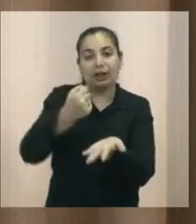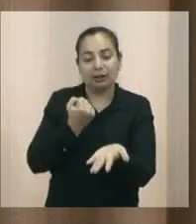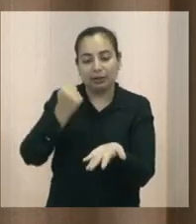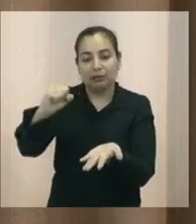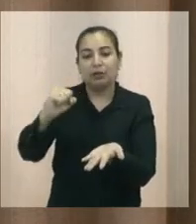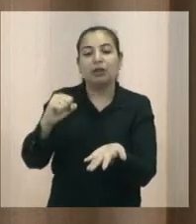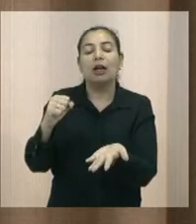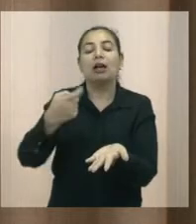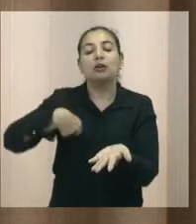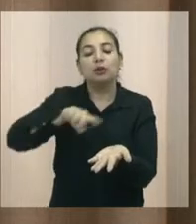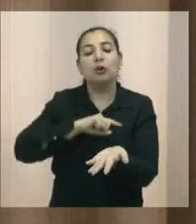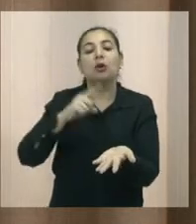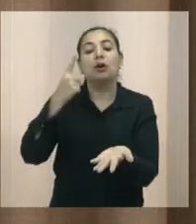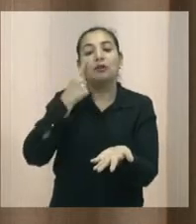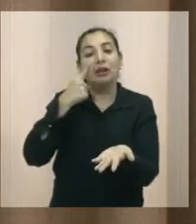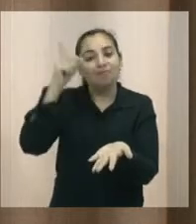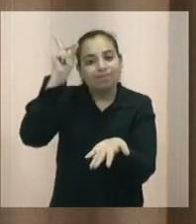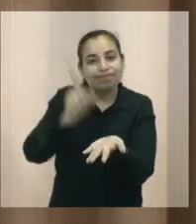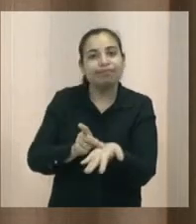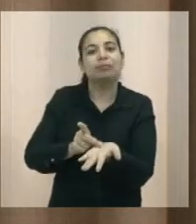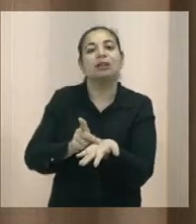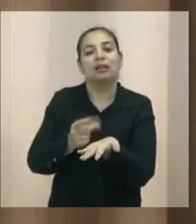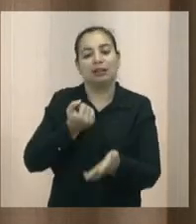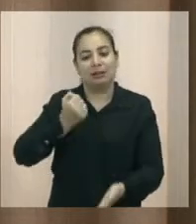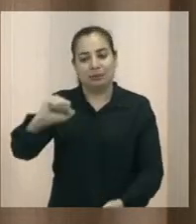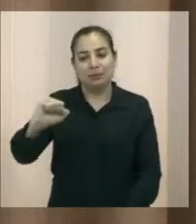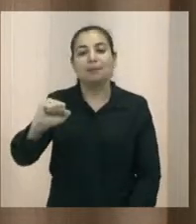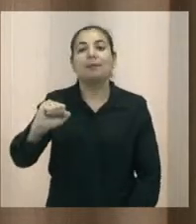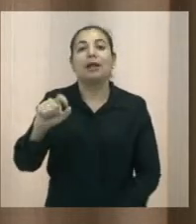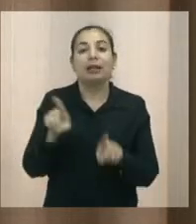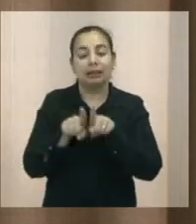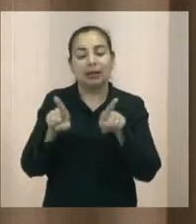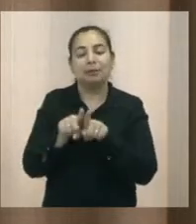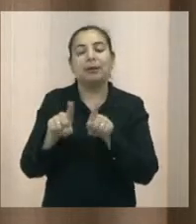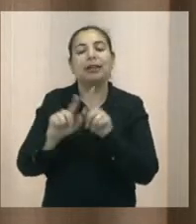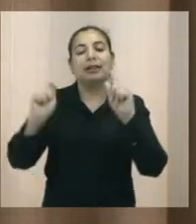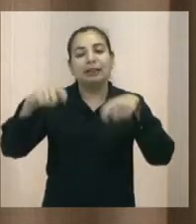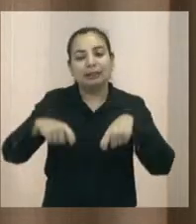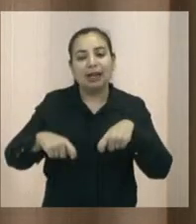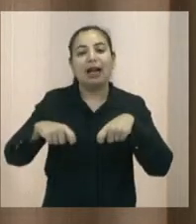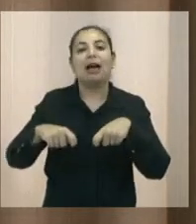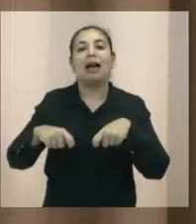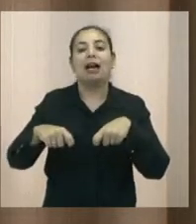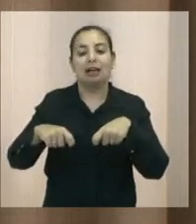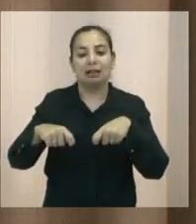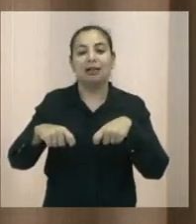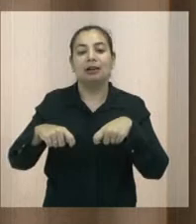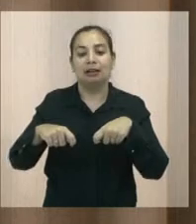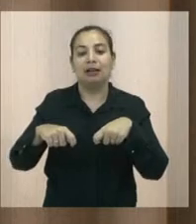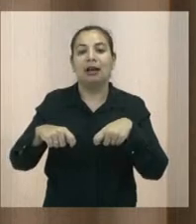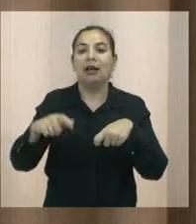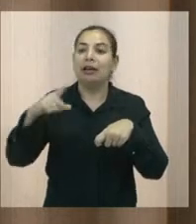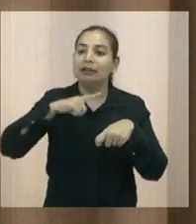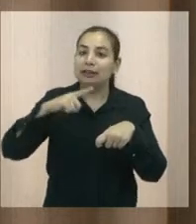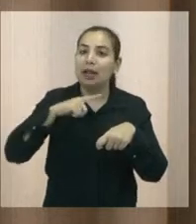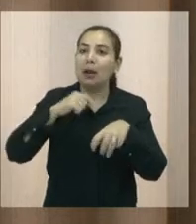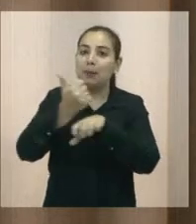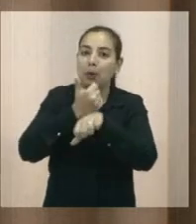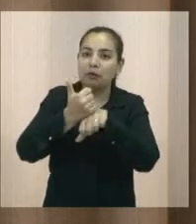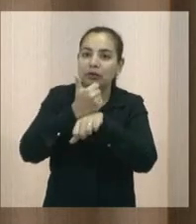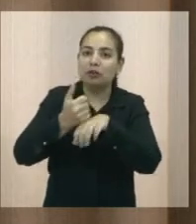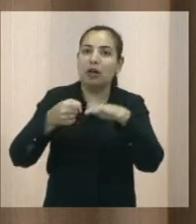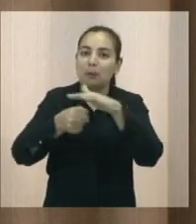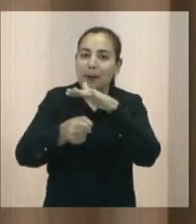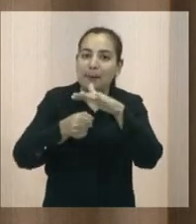um espaço que seja da Defensoria, né, que contemple também todos os colegas, contemple também todos os defensores e que a gente